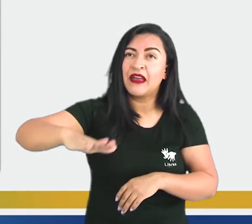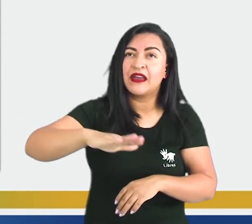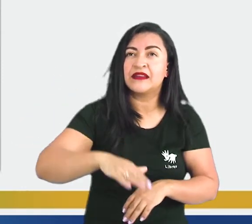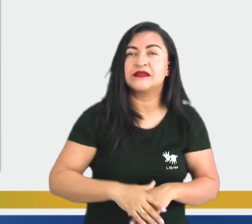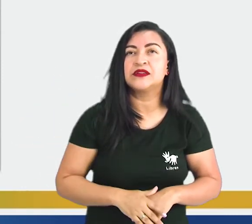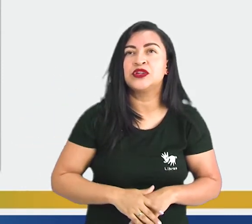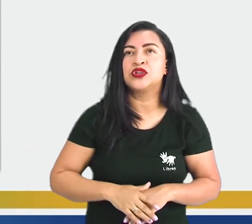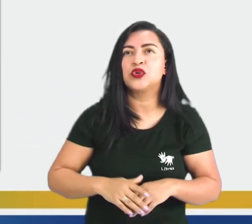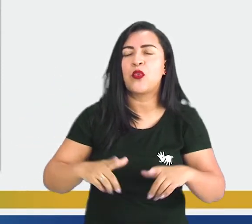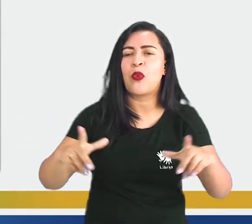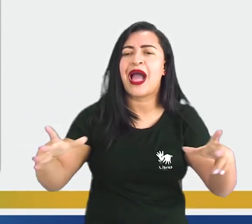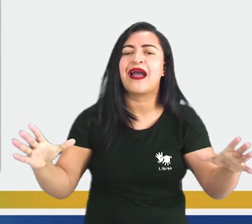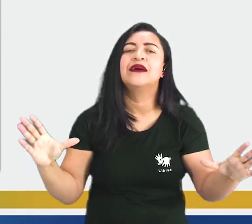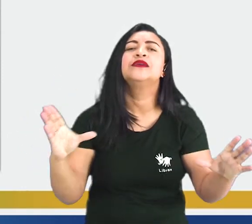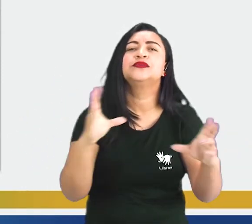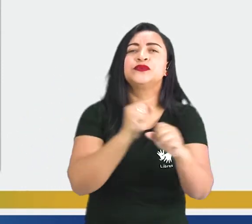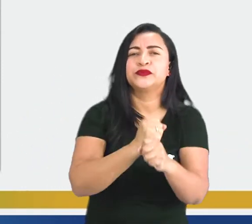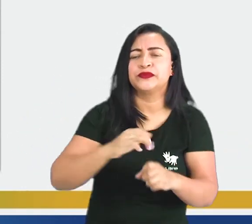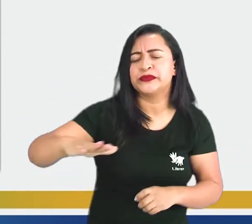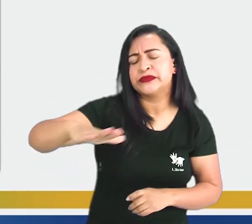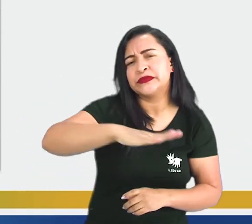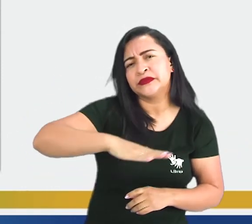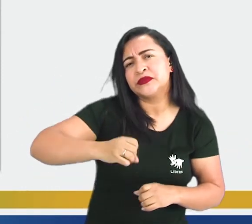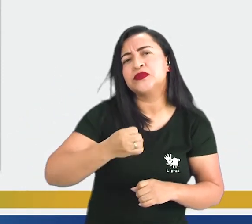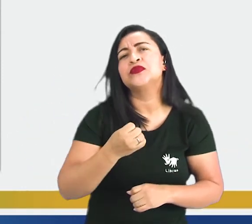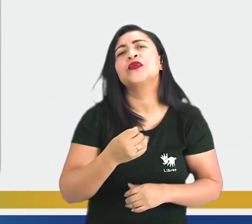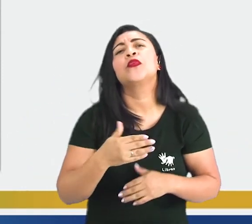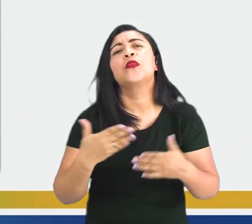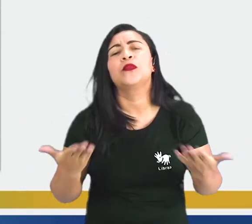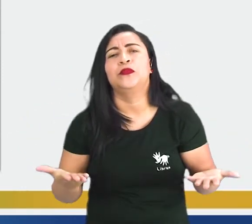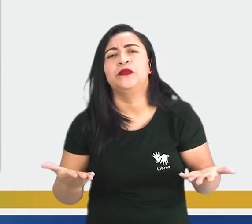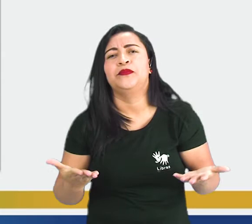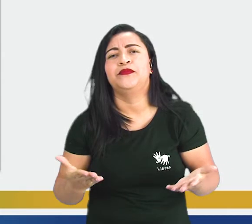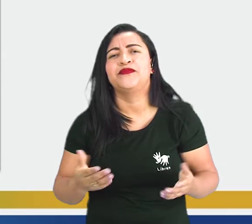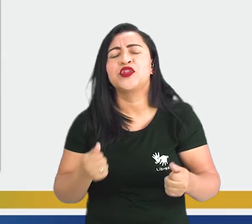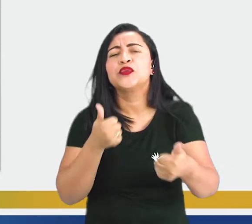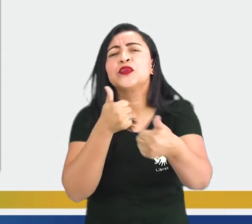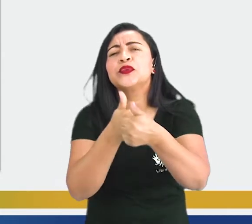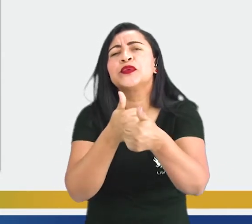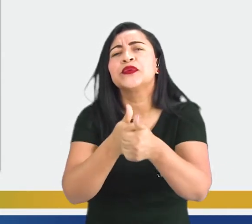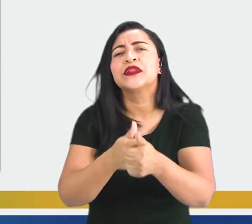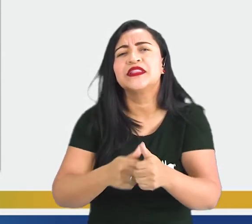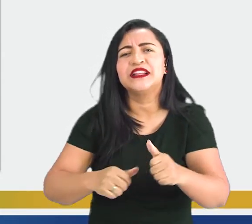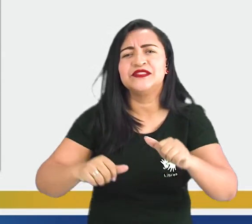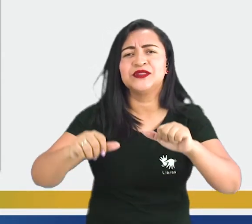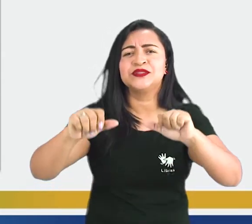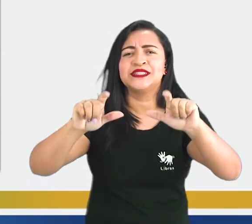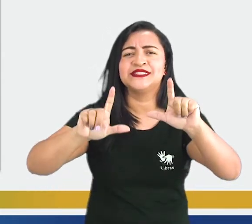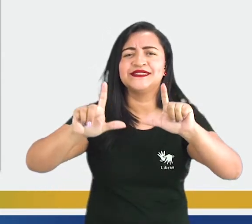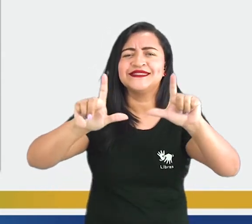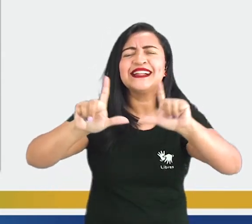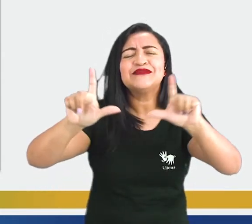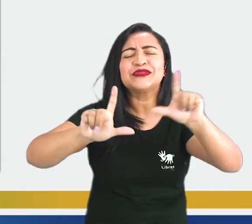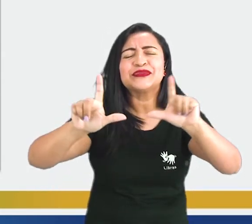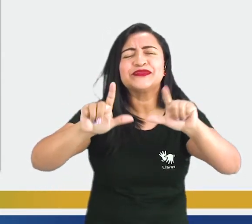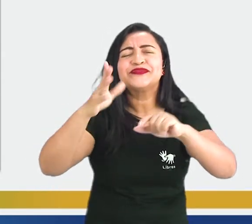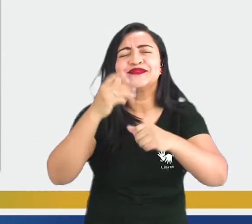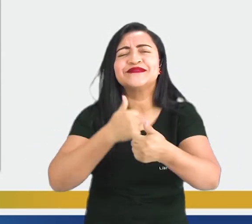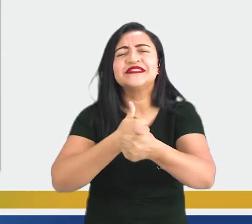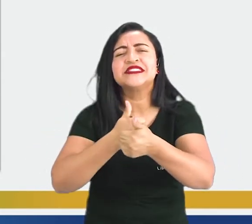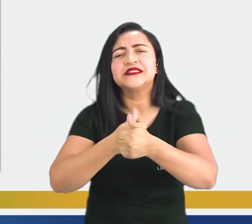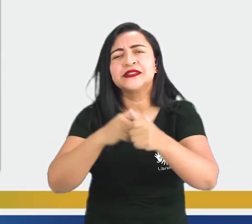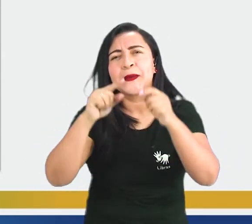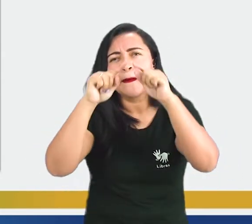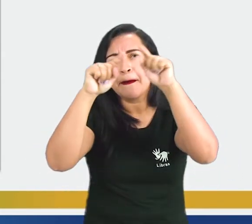qual a área total desse terreno? Chegue pertinho do seu televisor e conte quantos quadradinhos tem nessa figura. Vamos lá contar